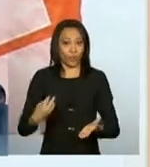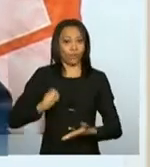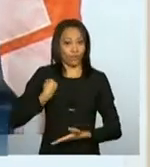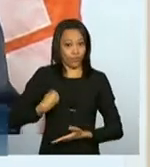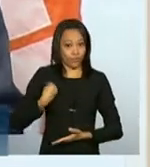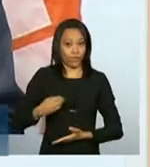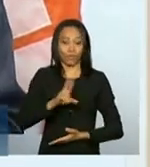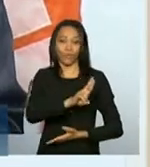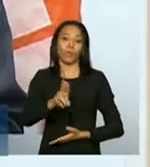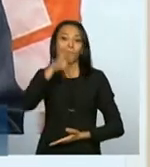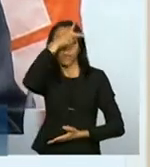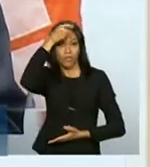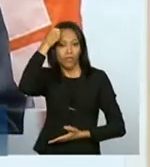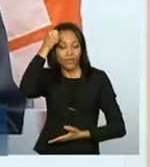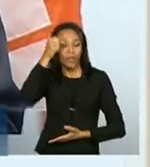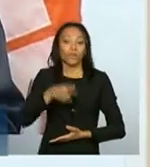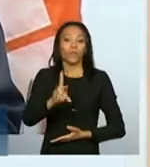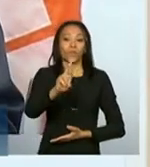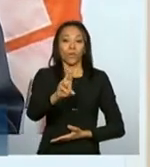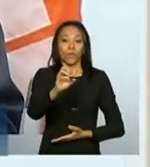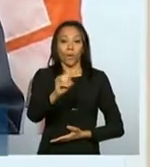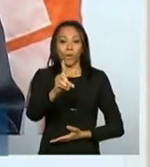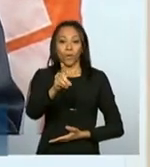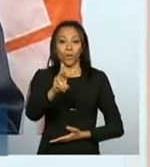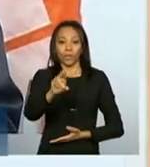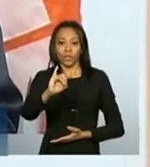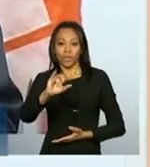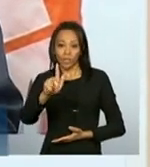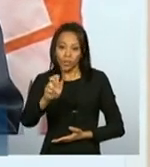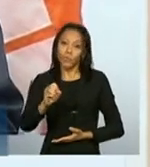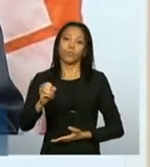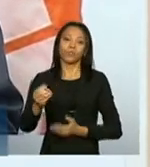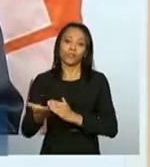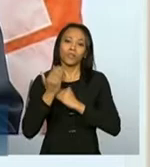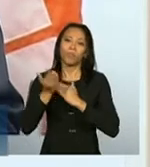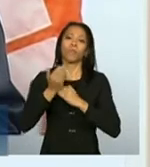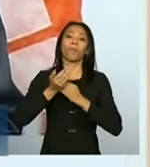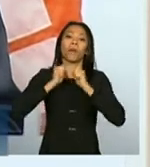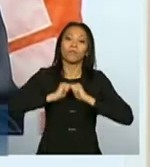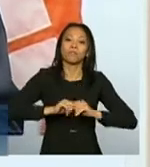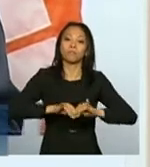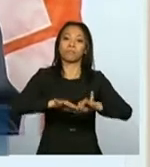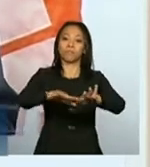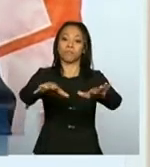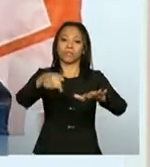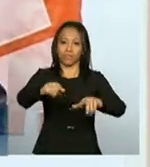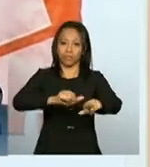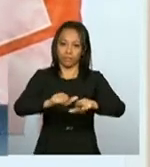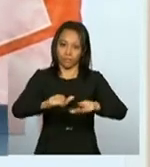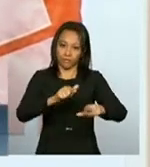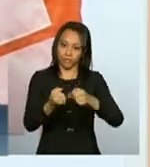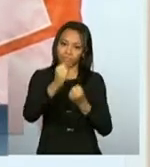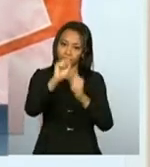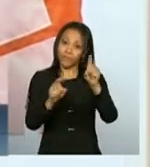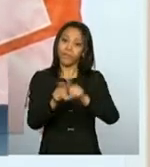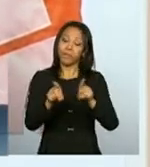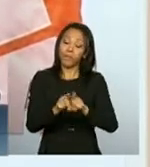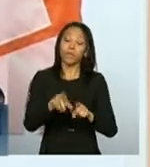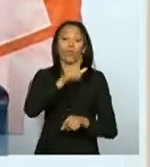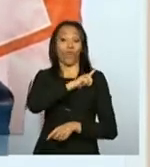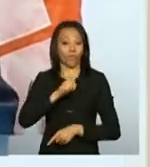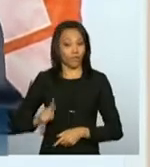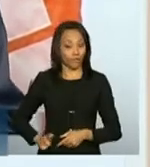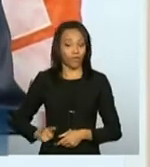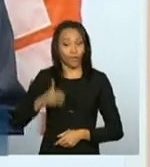Dr. Rodrigo Rieira, pelo apoio incondicional para a sua expansão. Ao governador Anastasia e ao BDMG, os